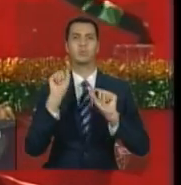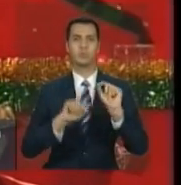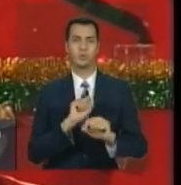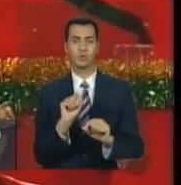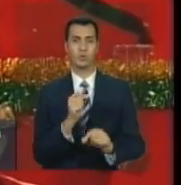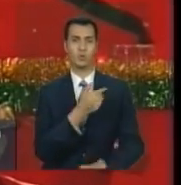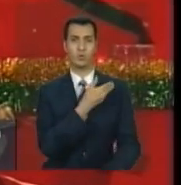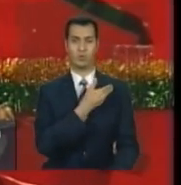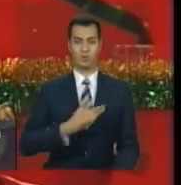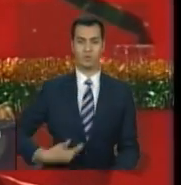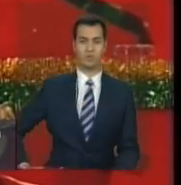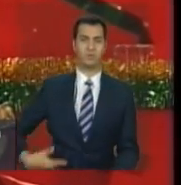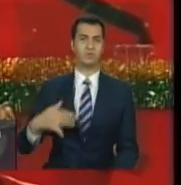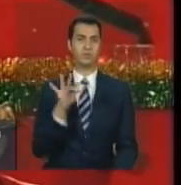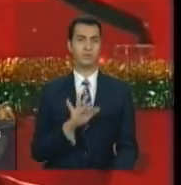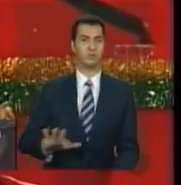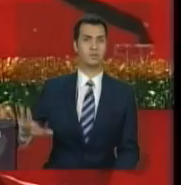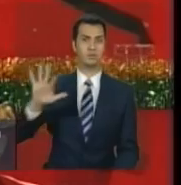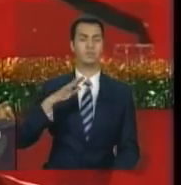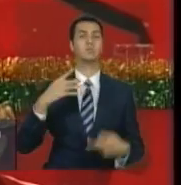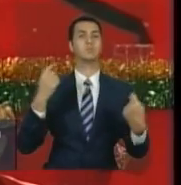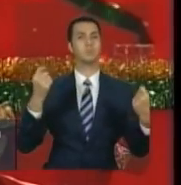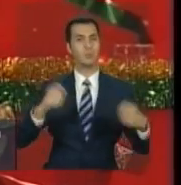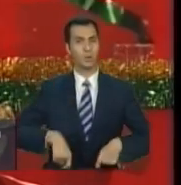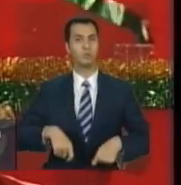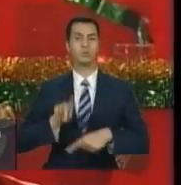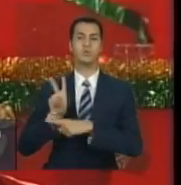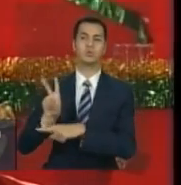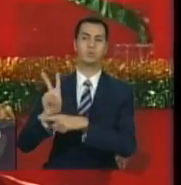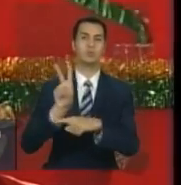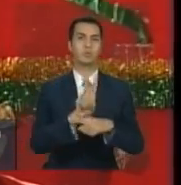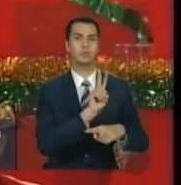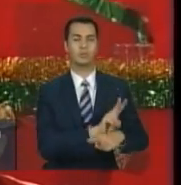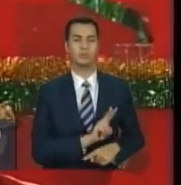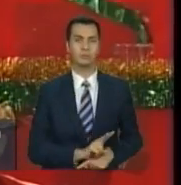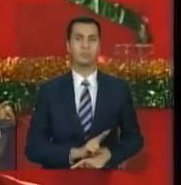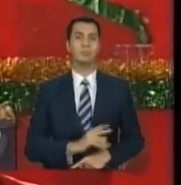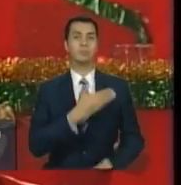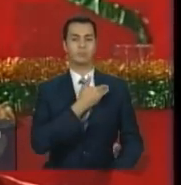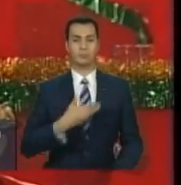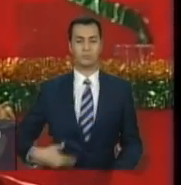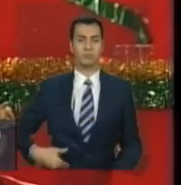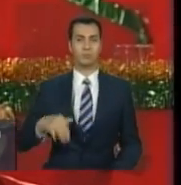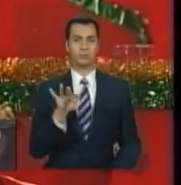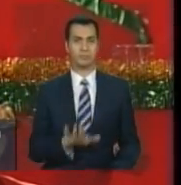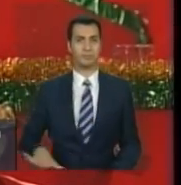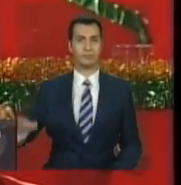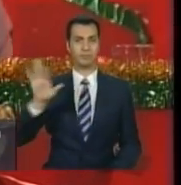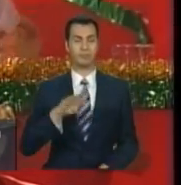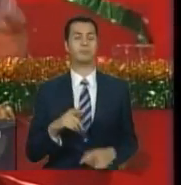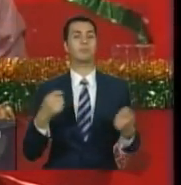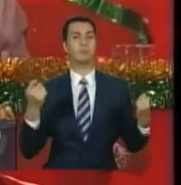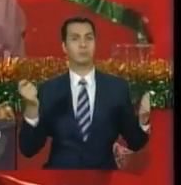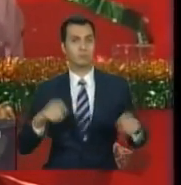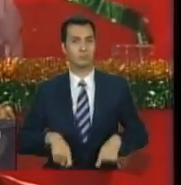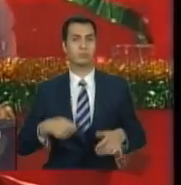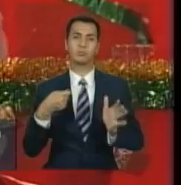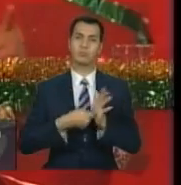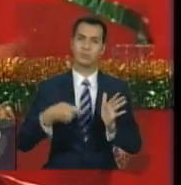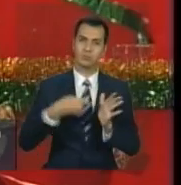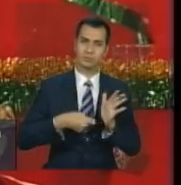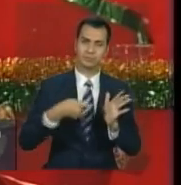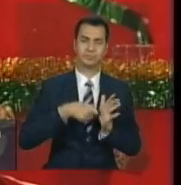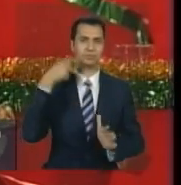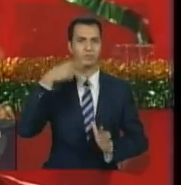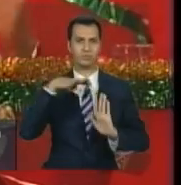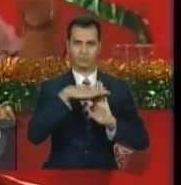o governo federal proteja os catadores, que o governo federal exija políticas públicas